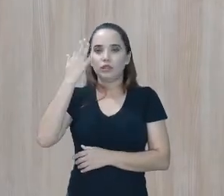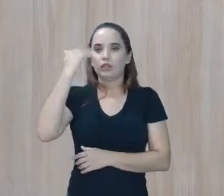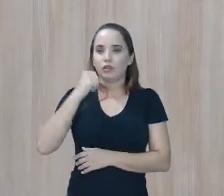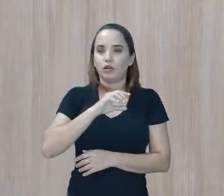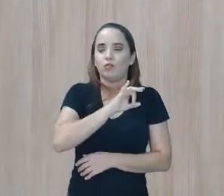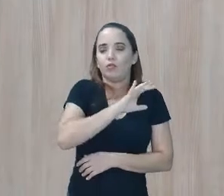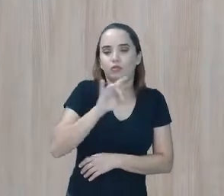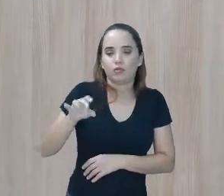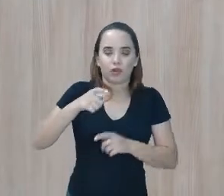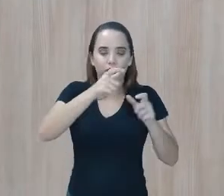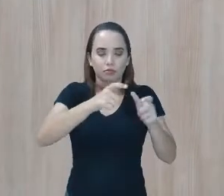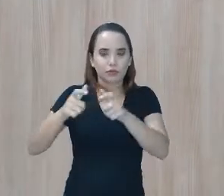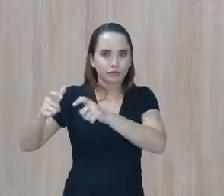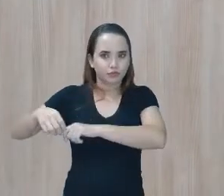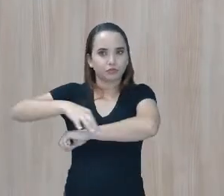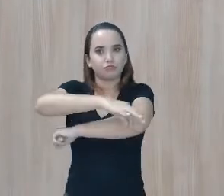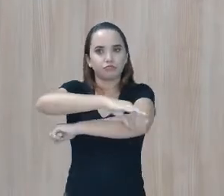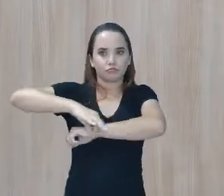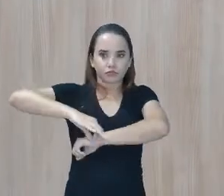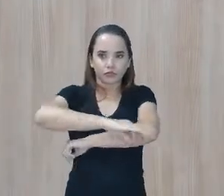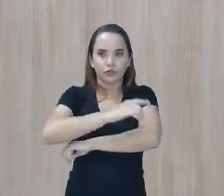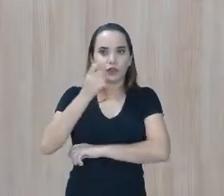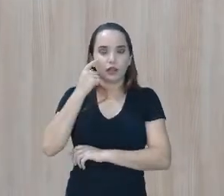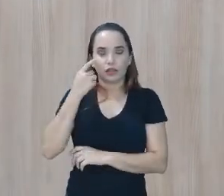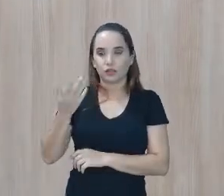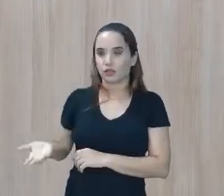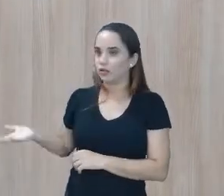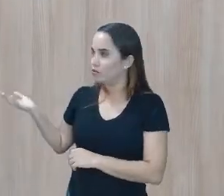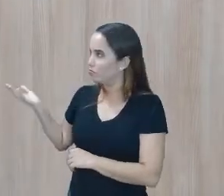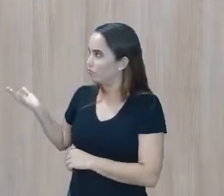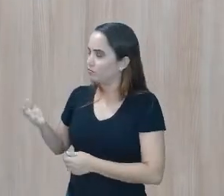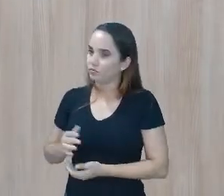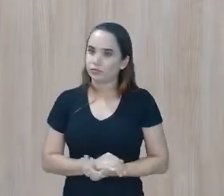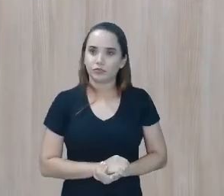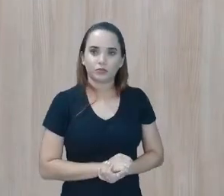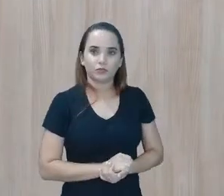uma delas estará na reta, né? Então, aqui, ó,